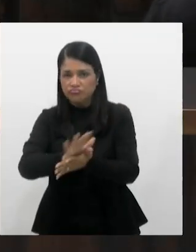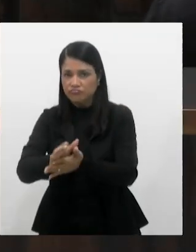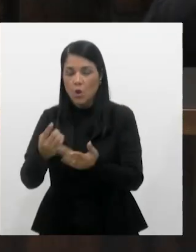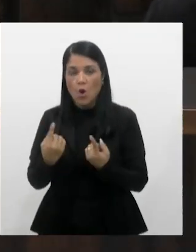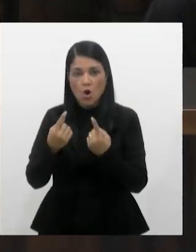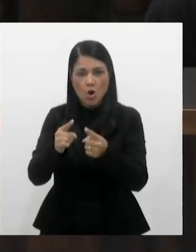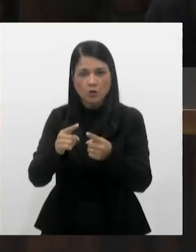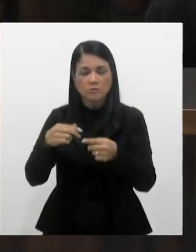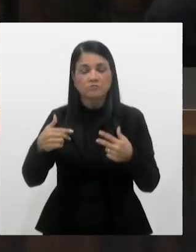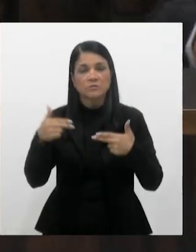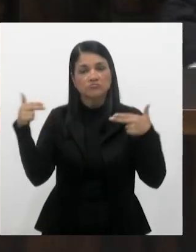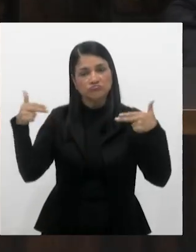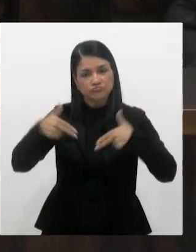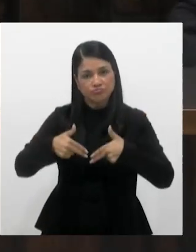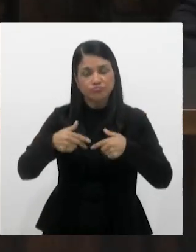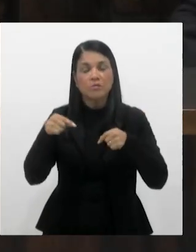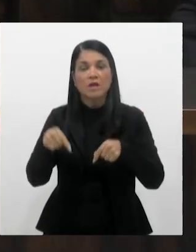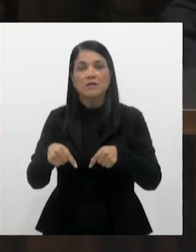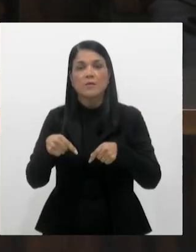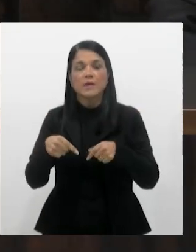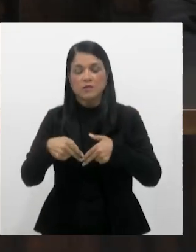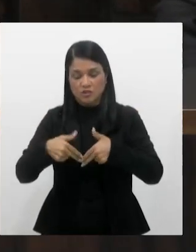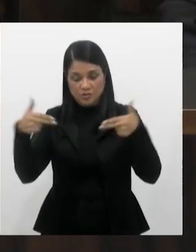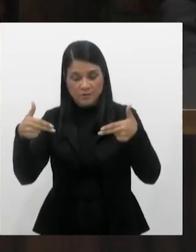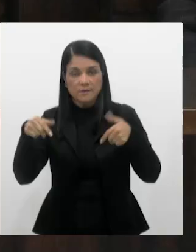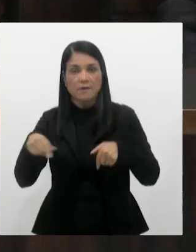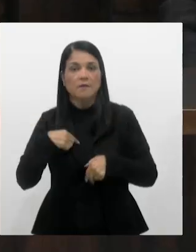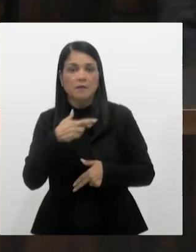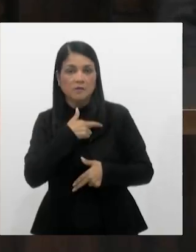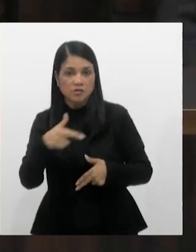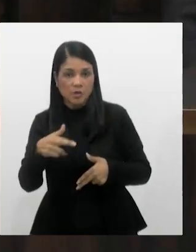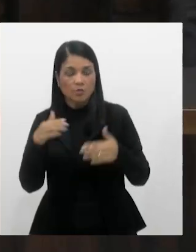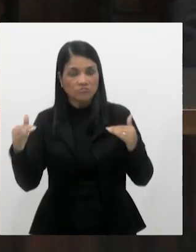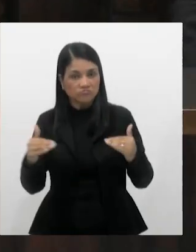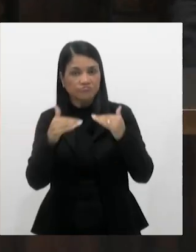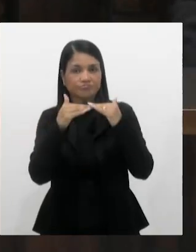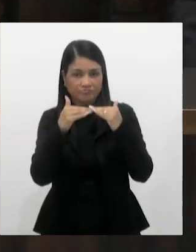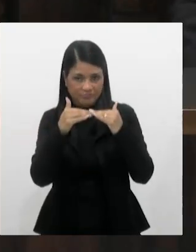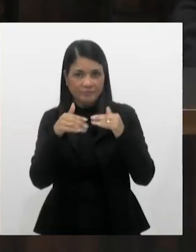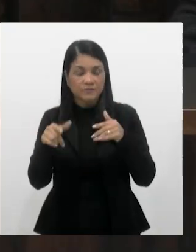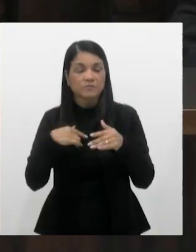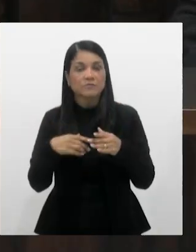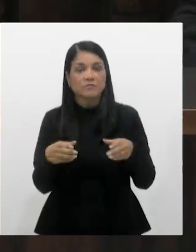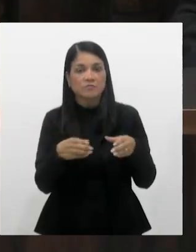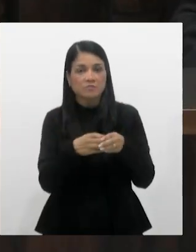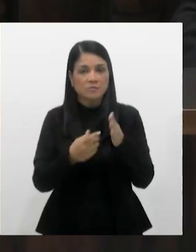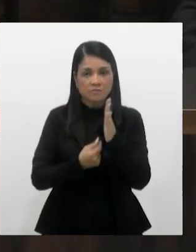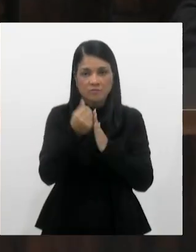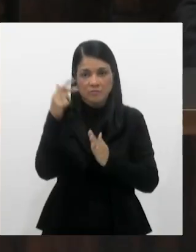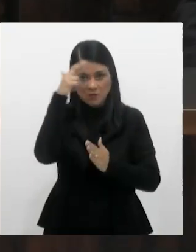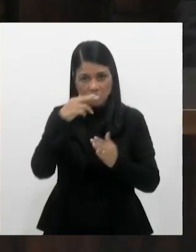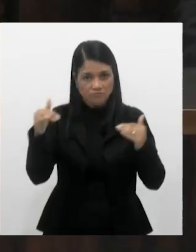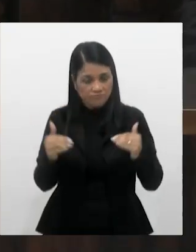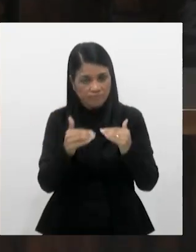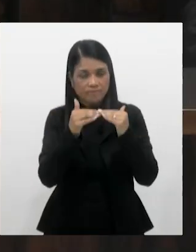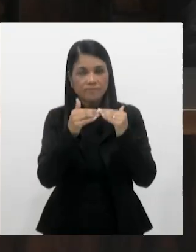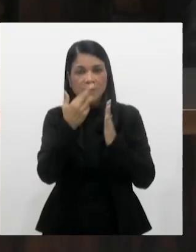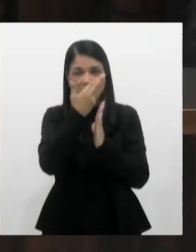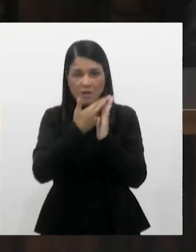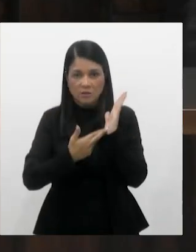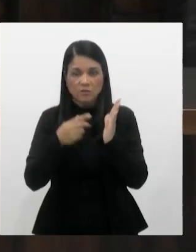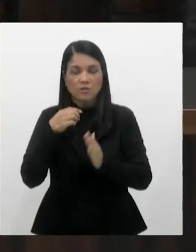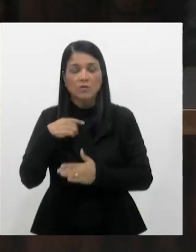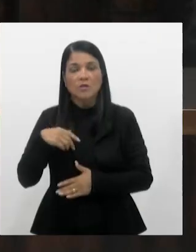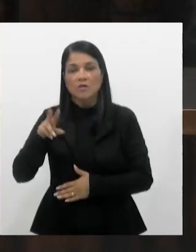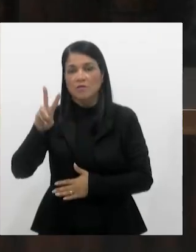cor, etnia, religião e procedência nacional, favorável. De orçamento, finanças, fiscalização financeira e controle, favorável. Relator, deputado